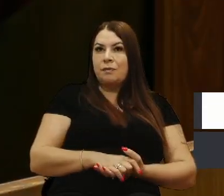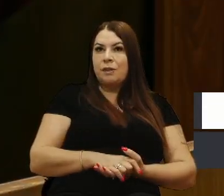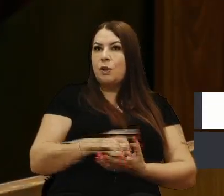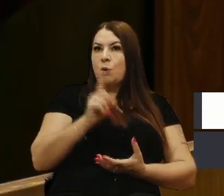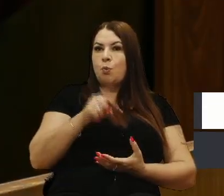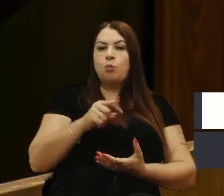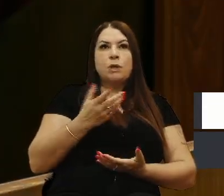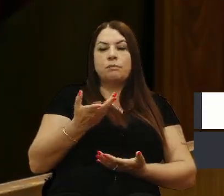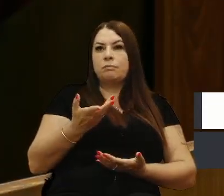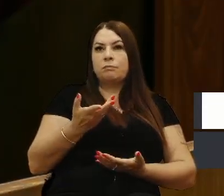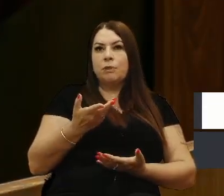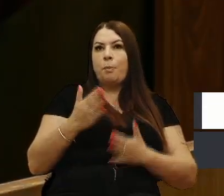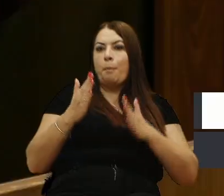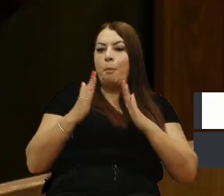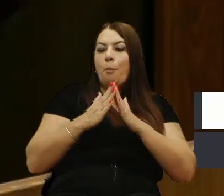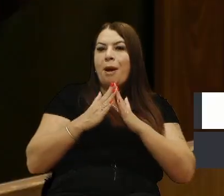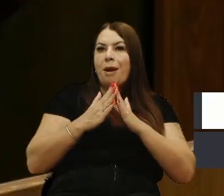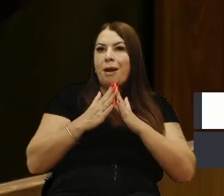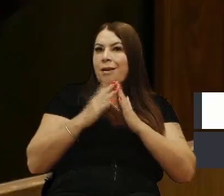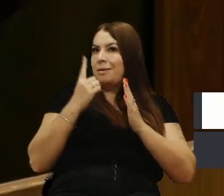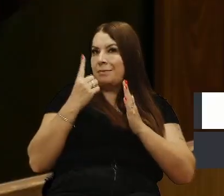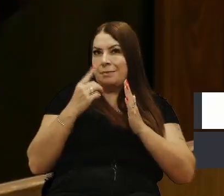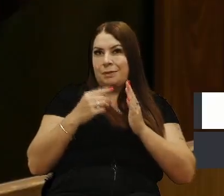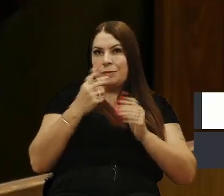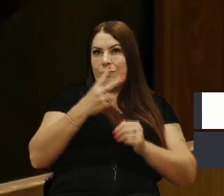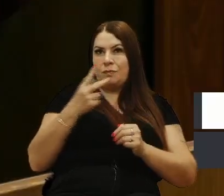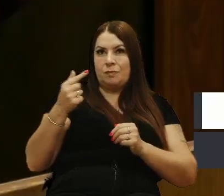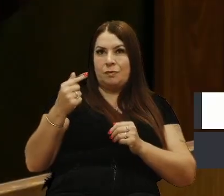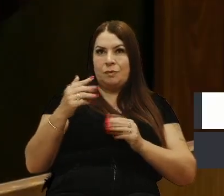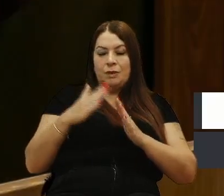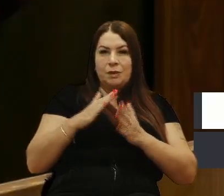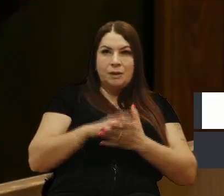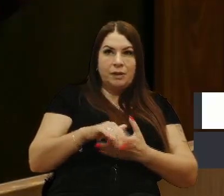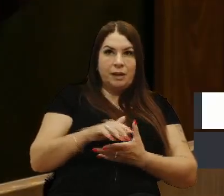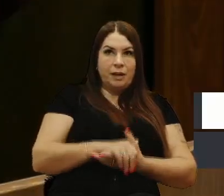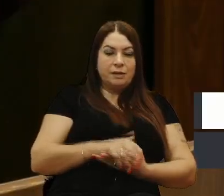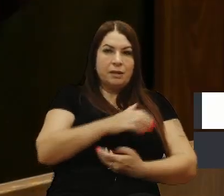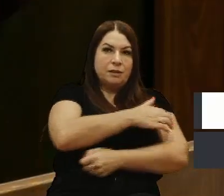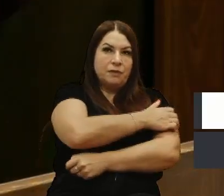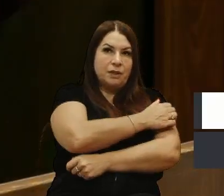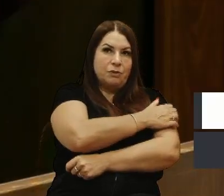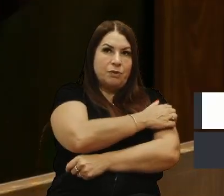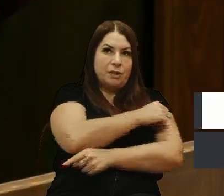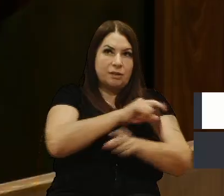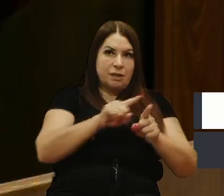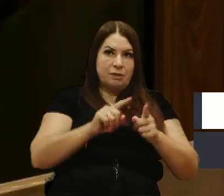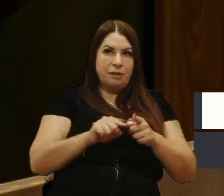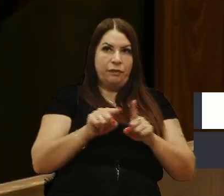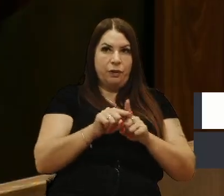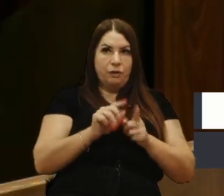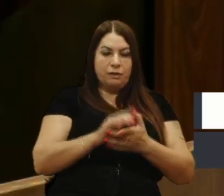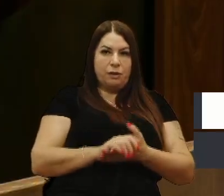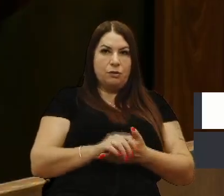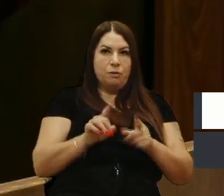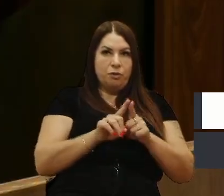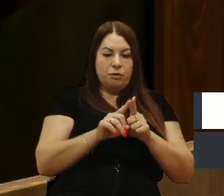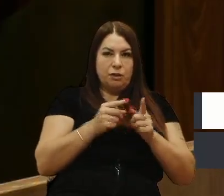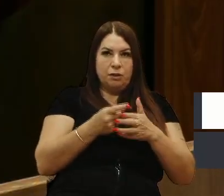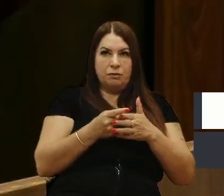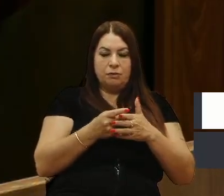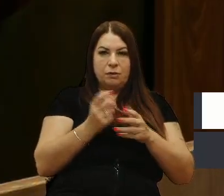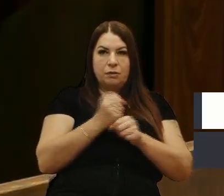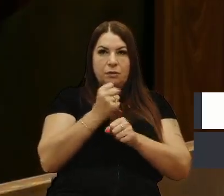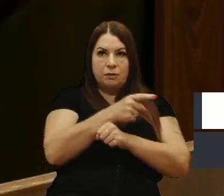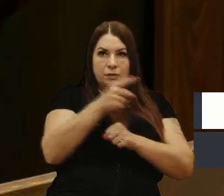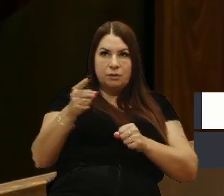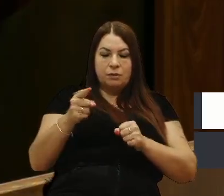pavilhão, não é uma casinha. Não, são 227. A empresa tem que ter. Qual que foram as obras que o